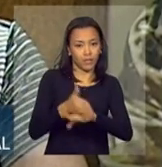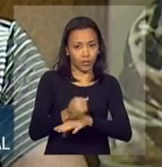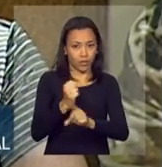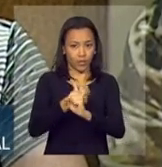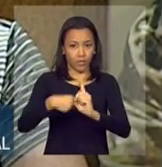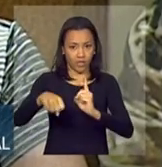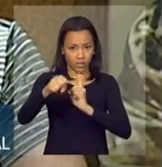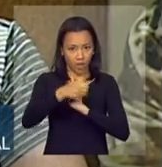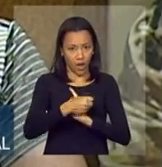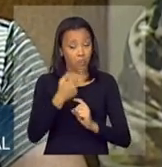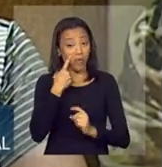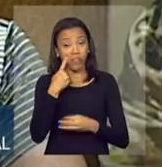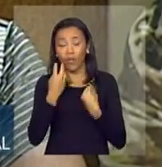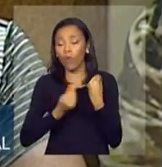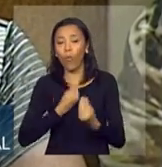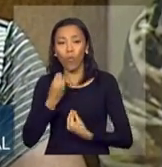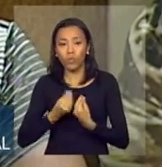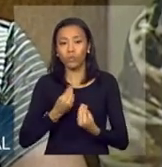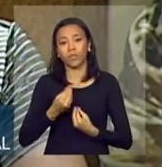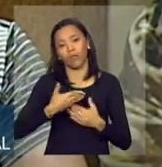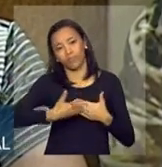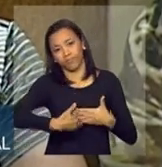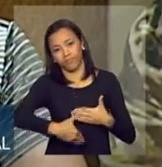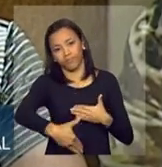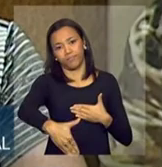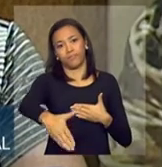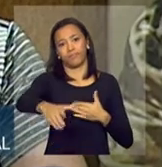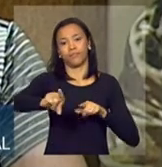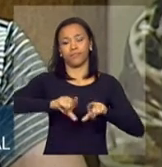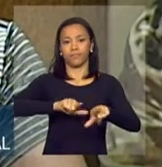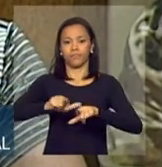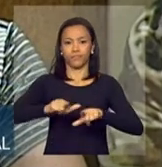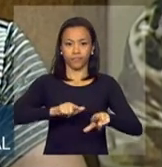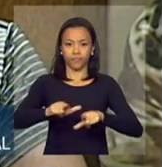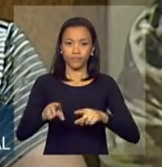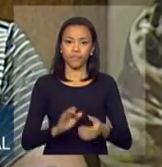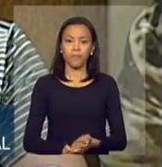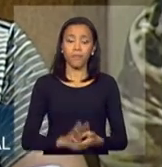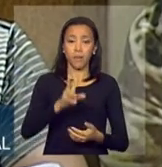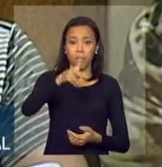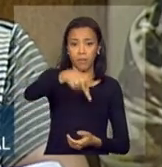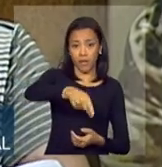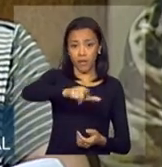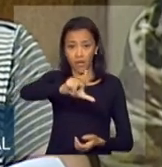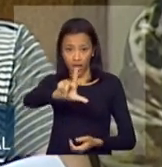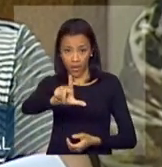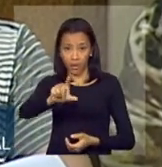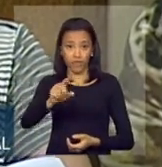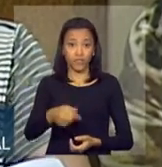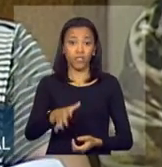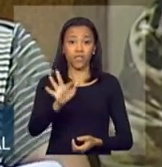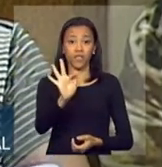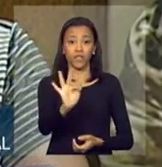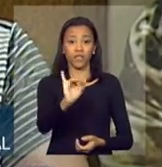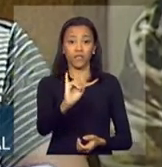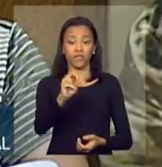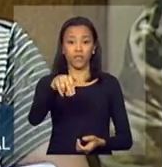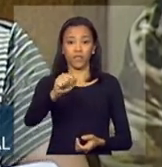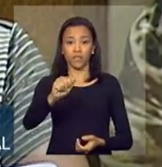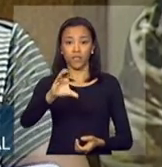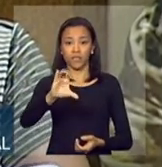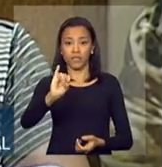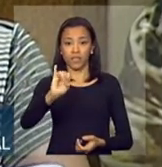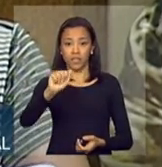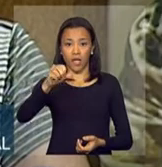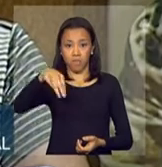acompanhamento, nos respectivos acompanhamentos. PL de financiamento, a gente vai apresentar à tarde, foi